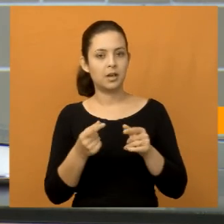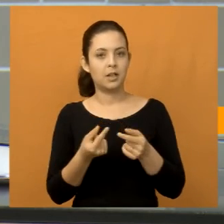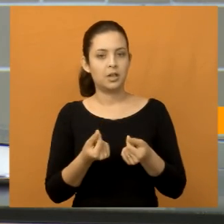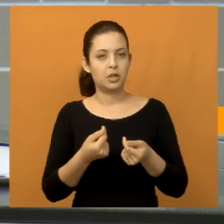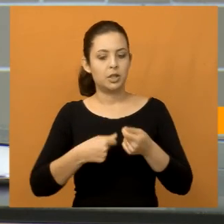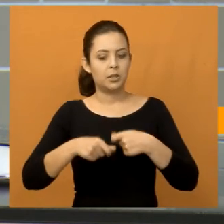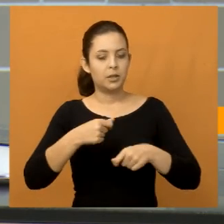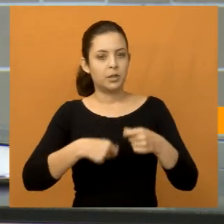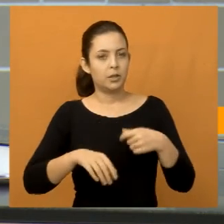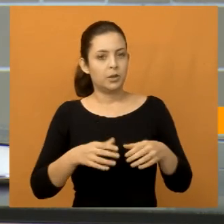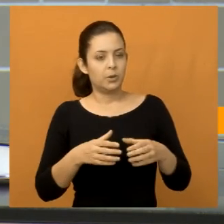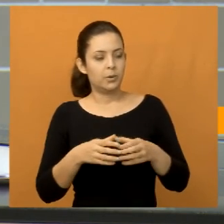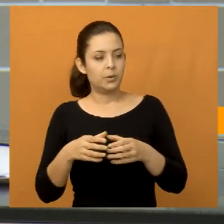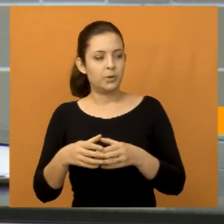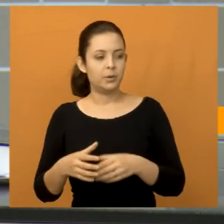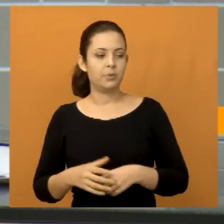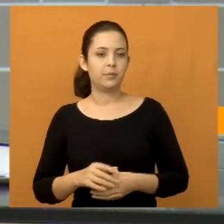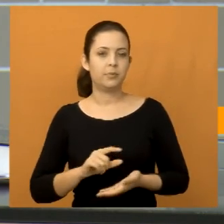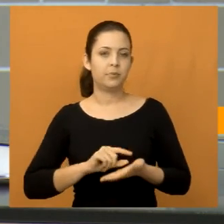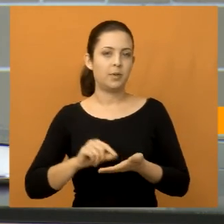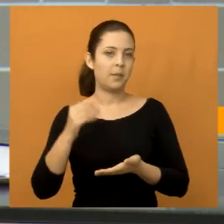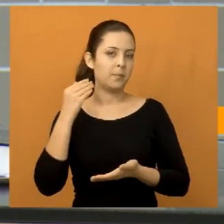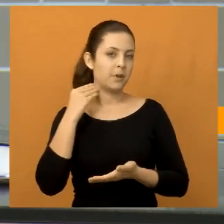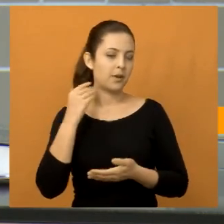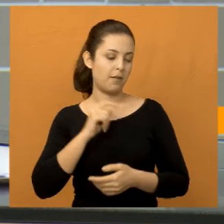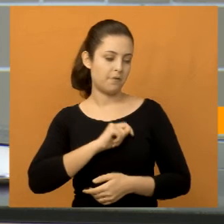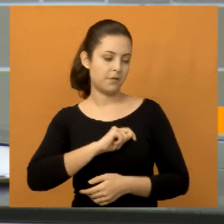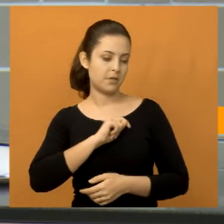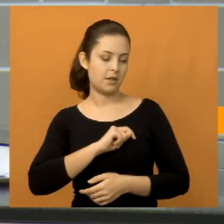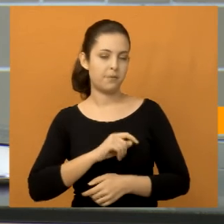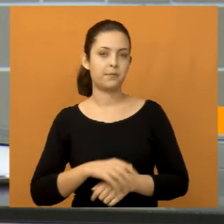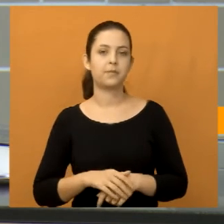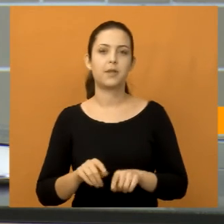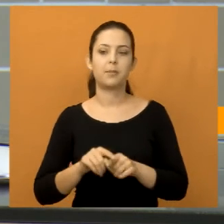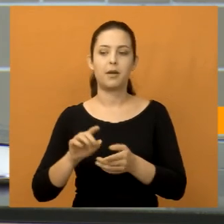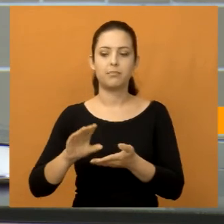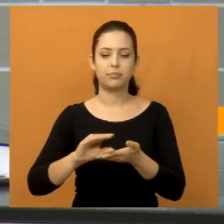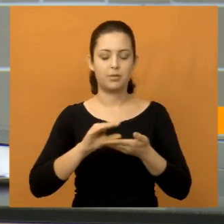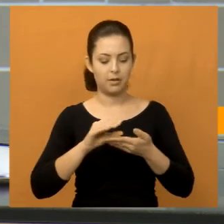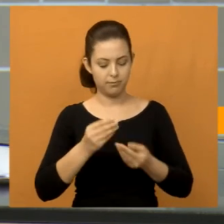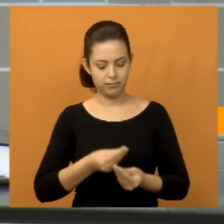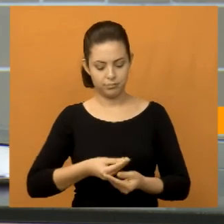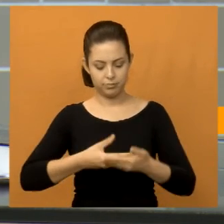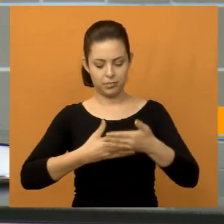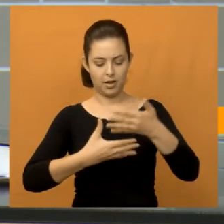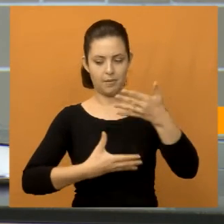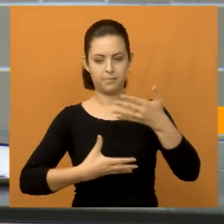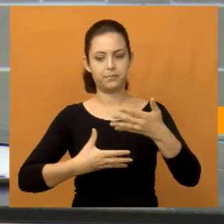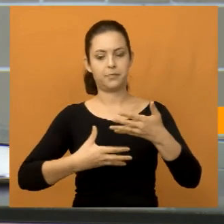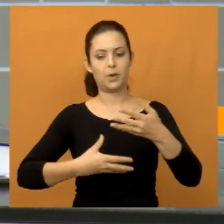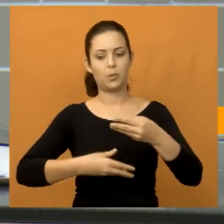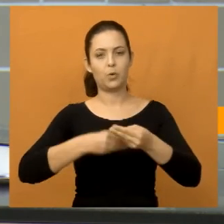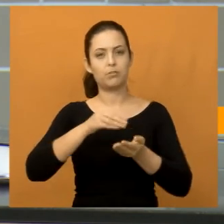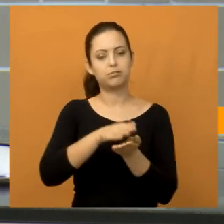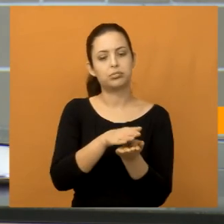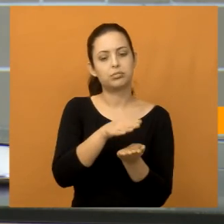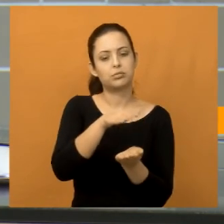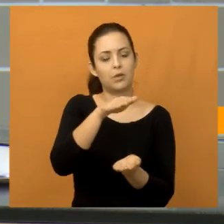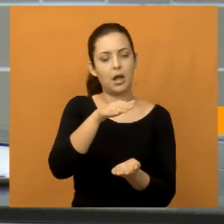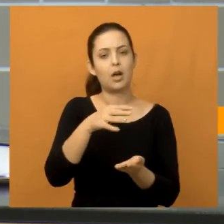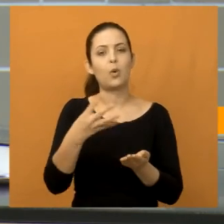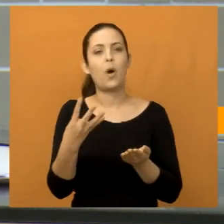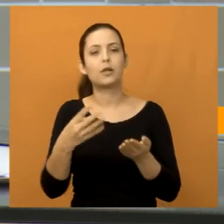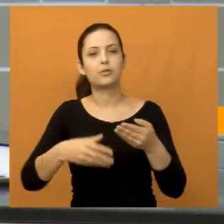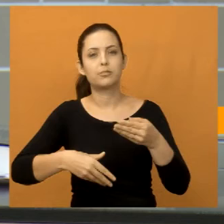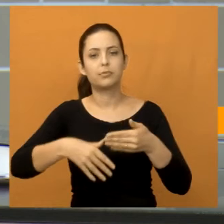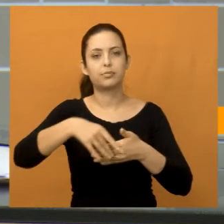do grupo. Os dados bancários e fiscais recebidos foram ajuntados ao processo como apenso